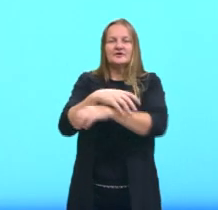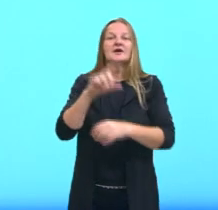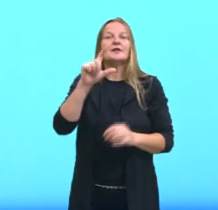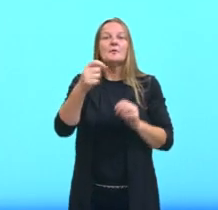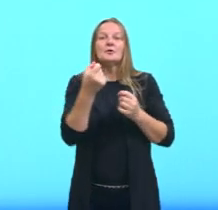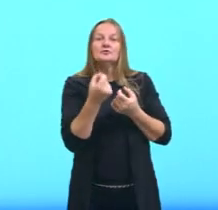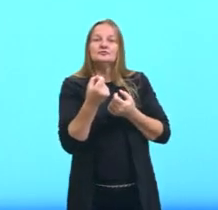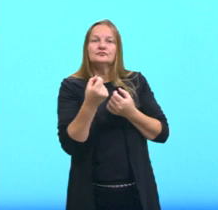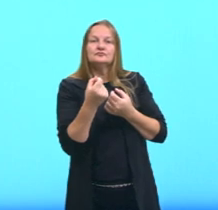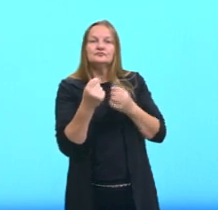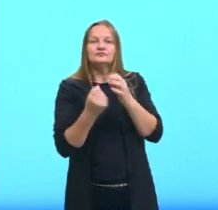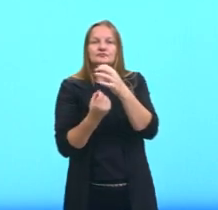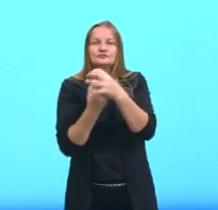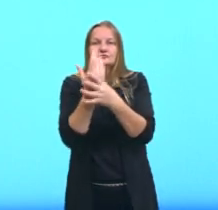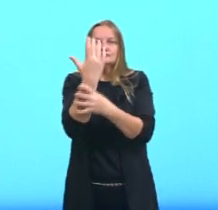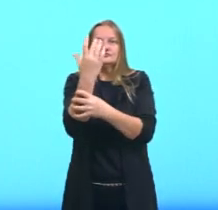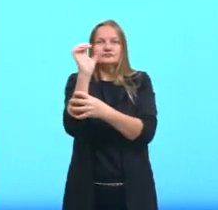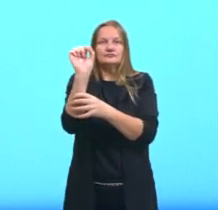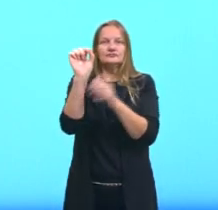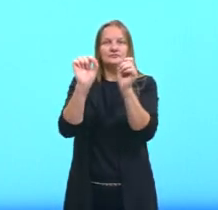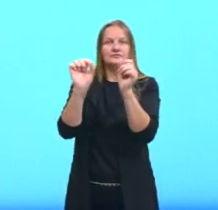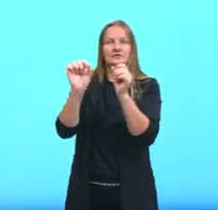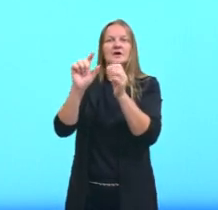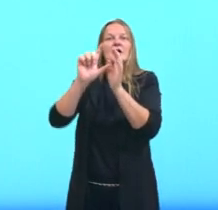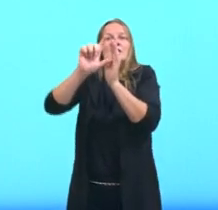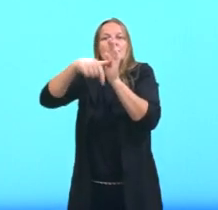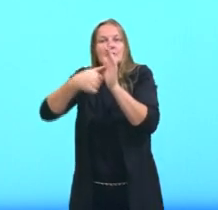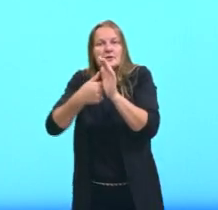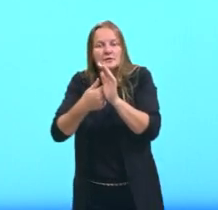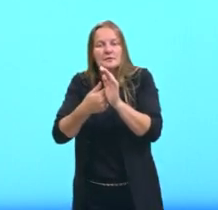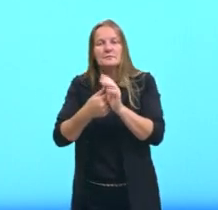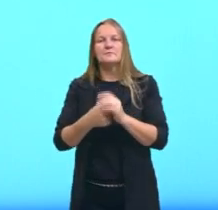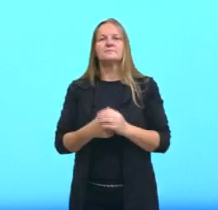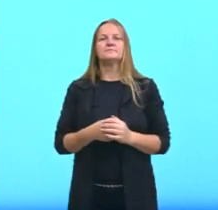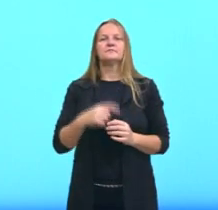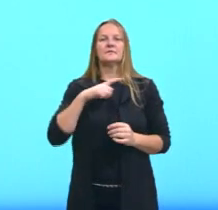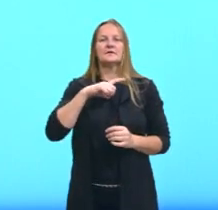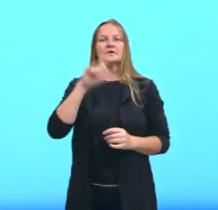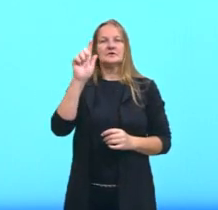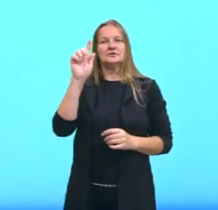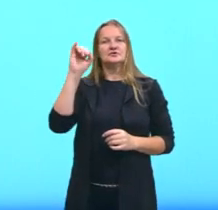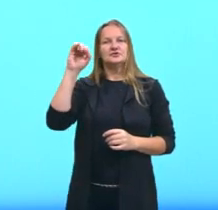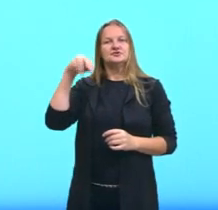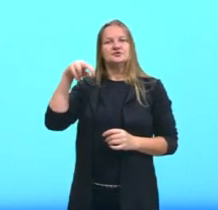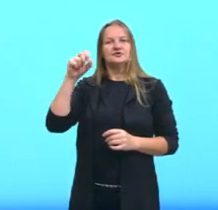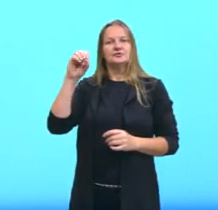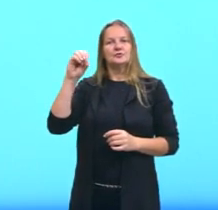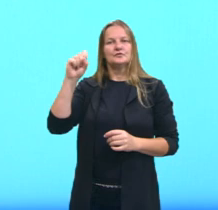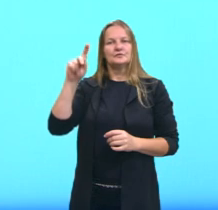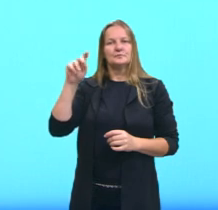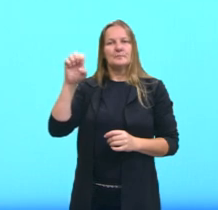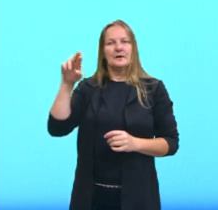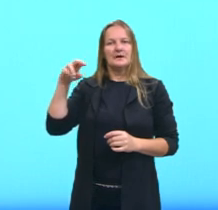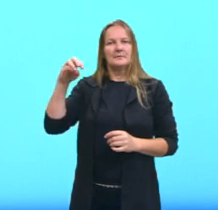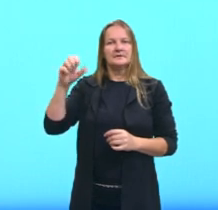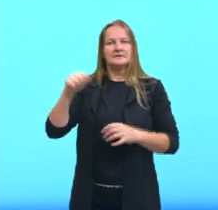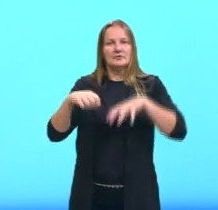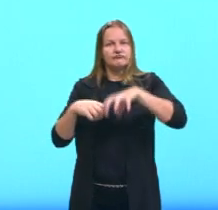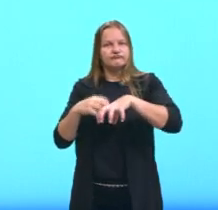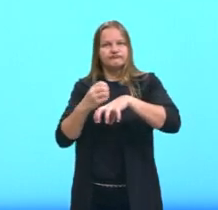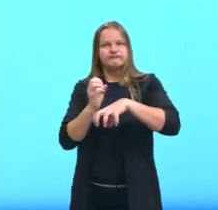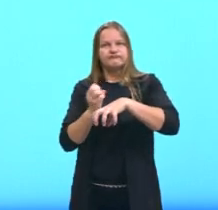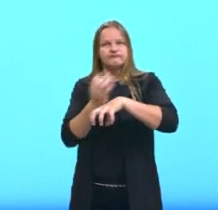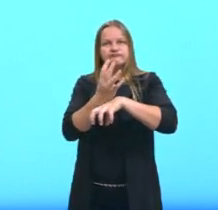sementes E aí surgiu as pteridófitas as gimnospermas pteridófitas aqui como ancestral